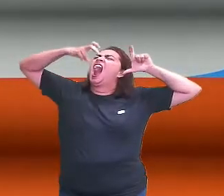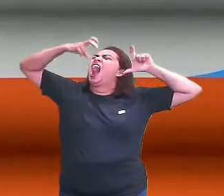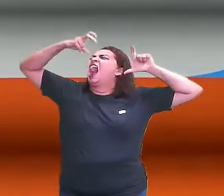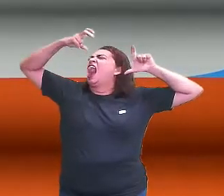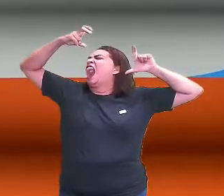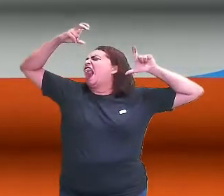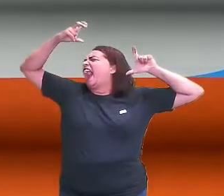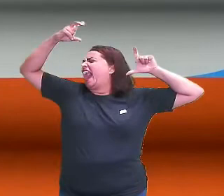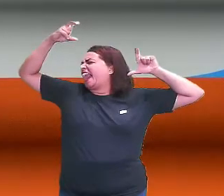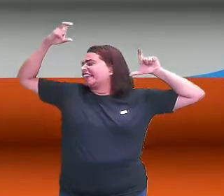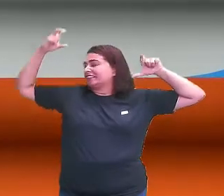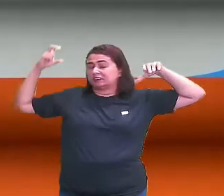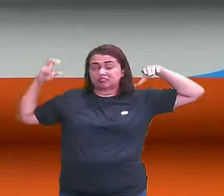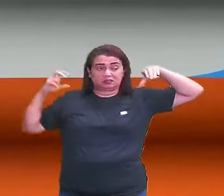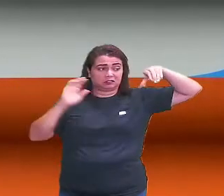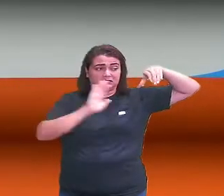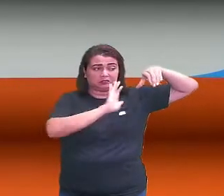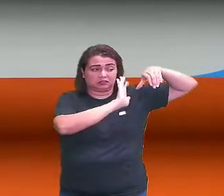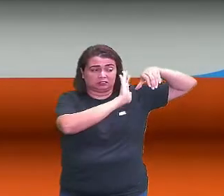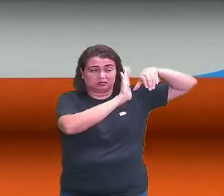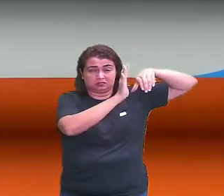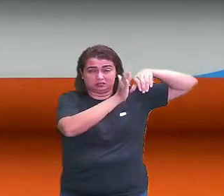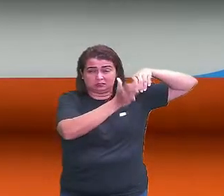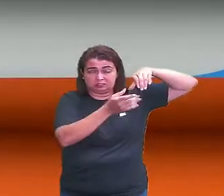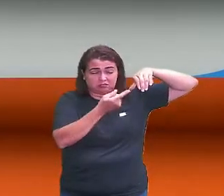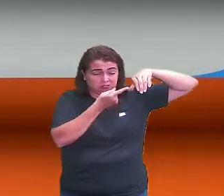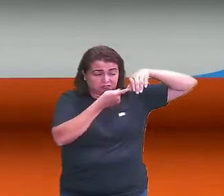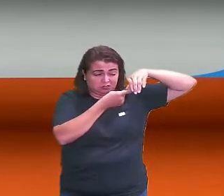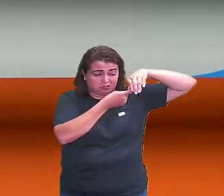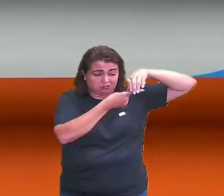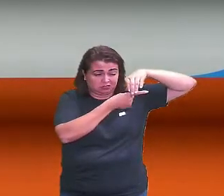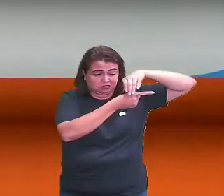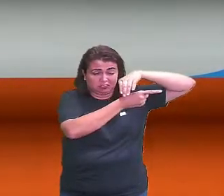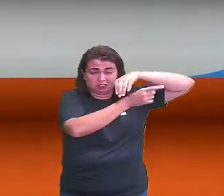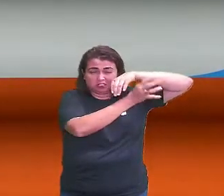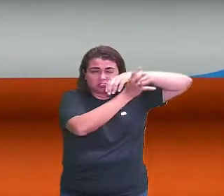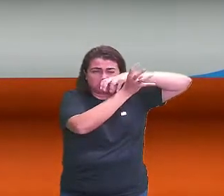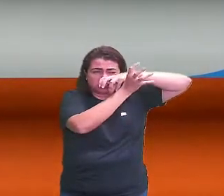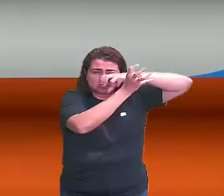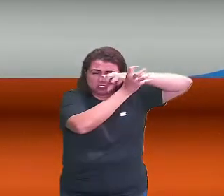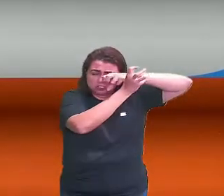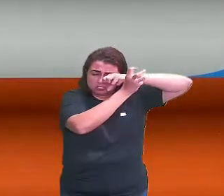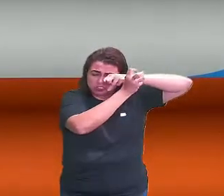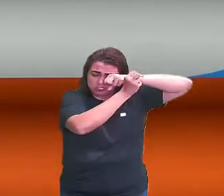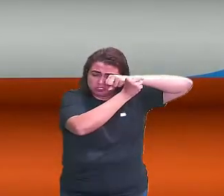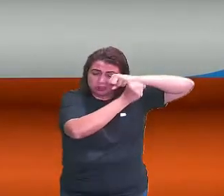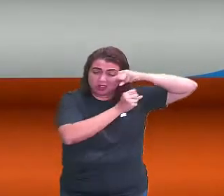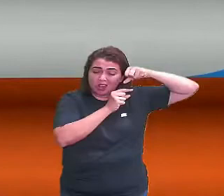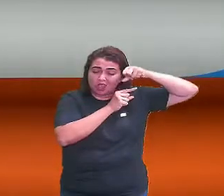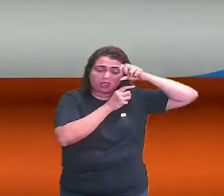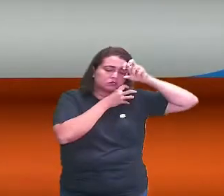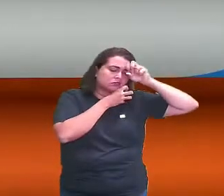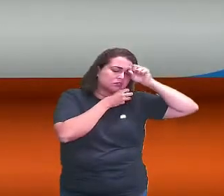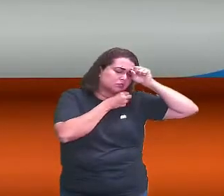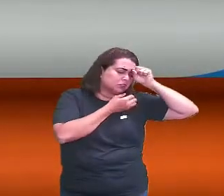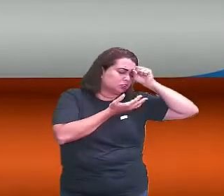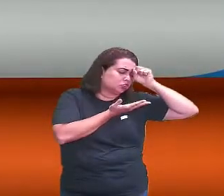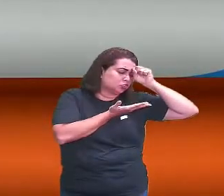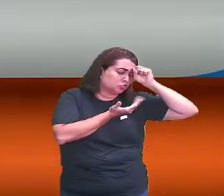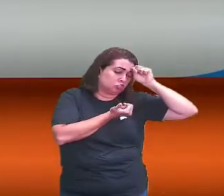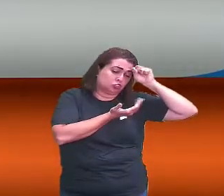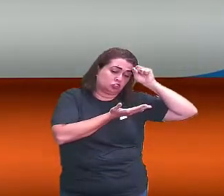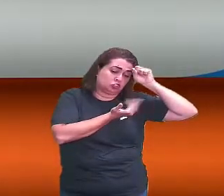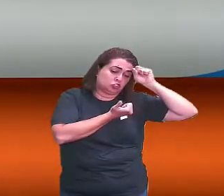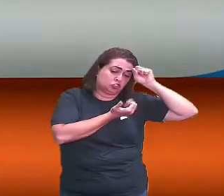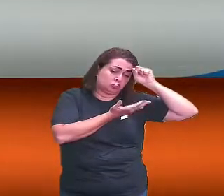Vindo do fundo de uma caverna profunda e escura. Era um jovem urso marrom. O nome dele